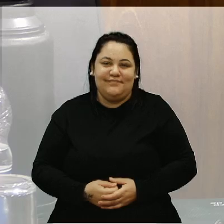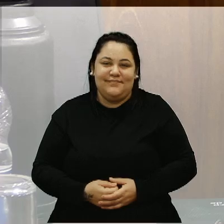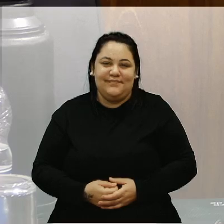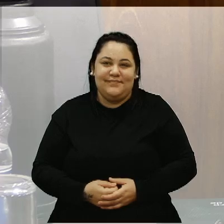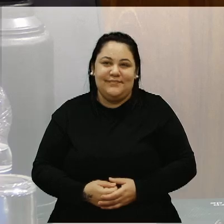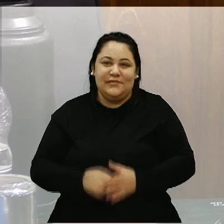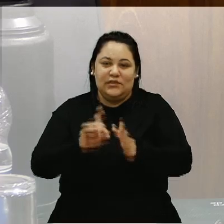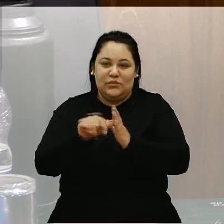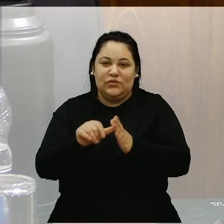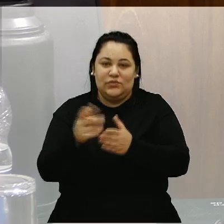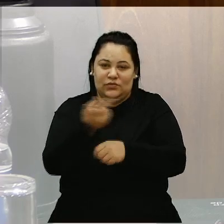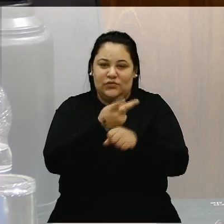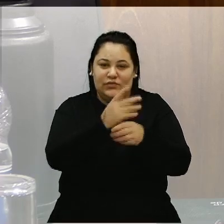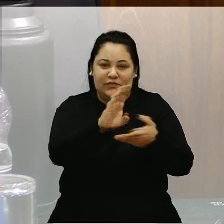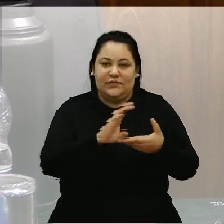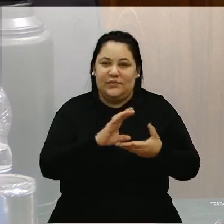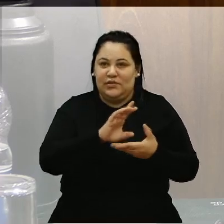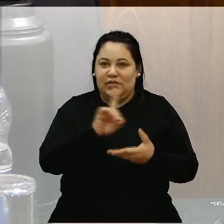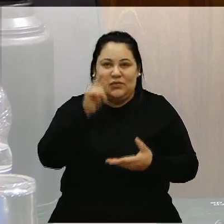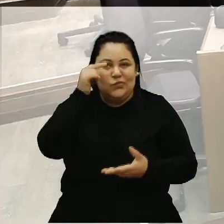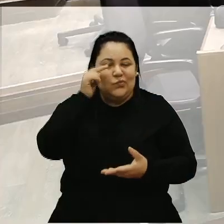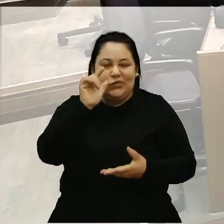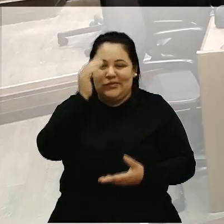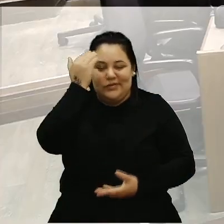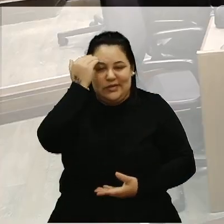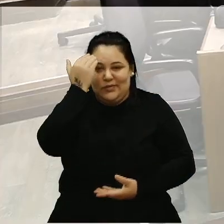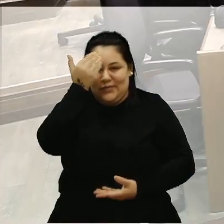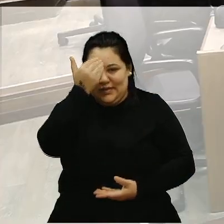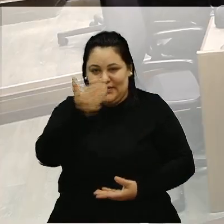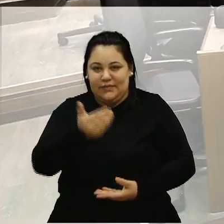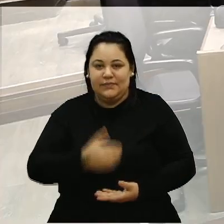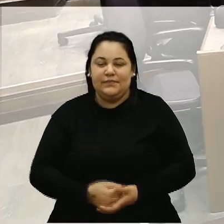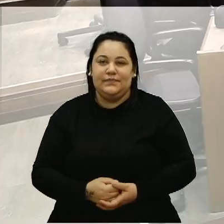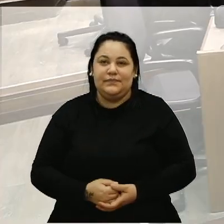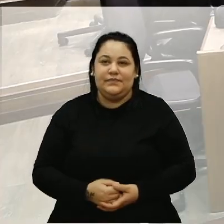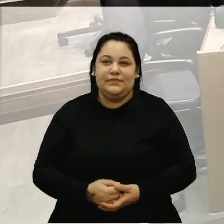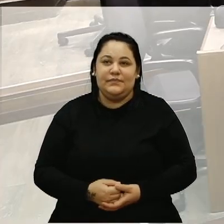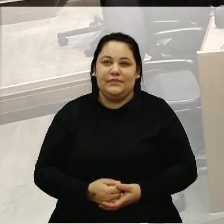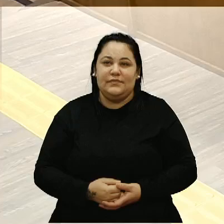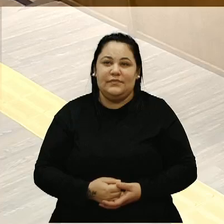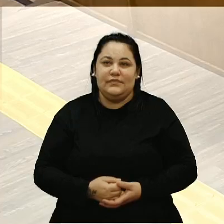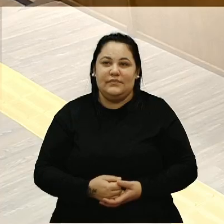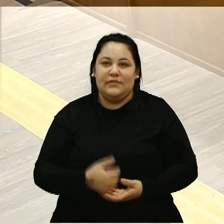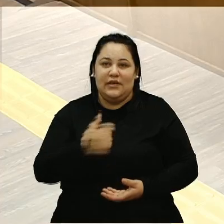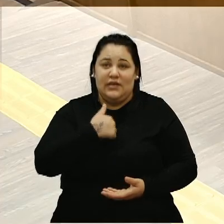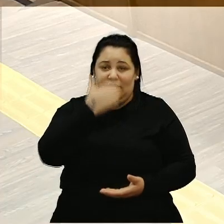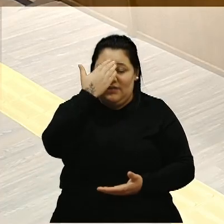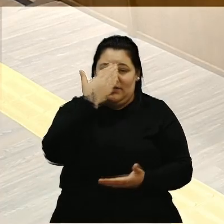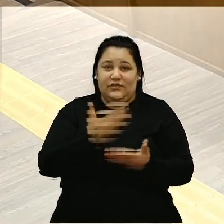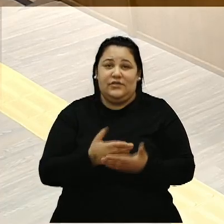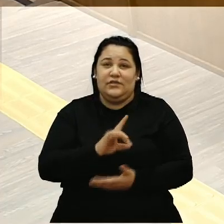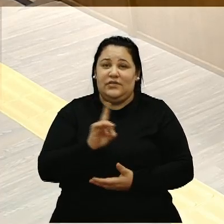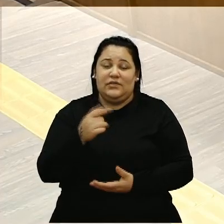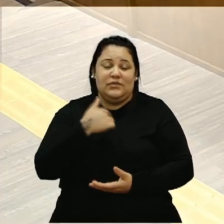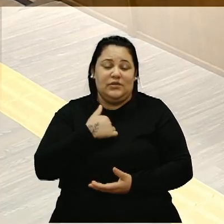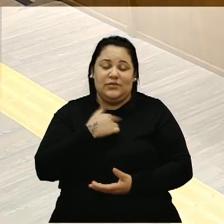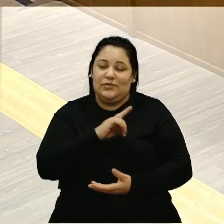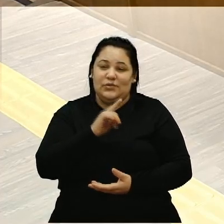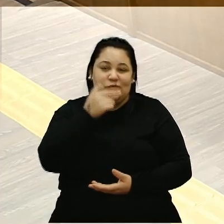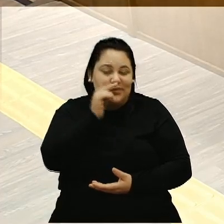a busca de recursos. Eu não consigo entender. Obrigado. Acredito que nem eu, vereador Lucas, nem o senhor conseguimos entender,